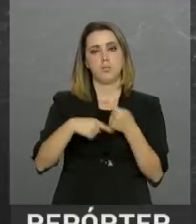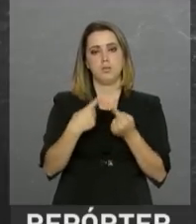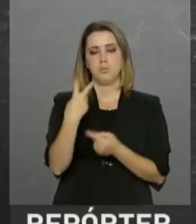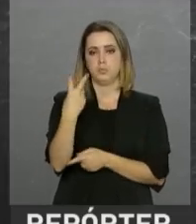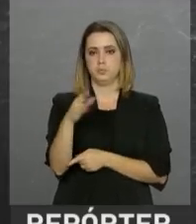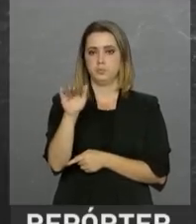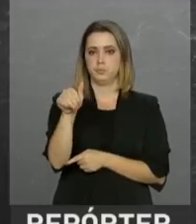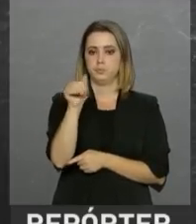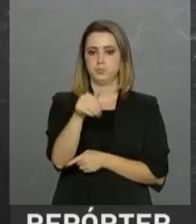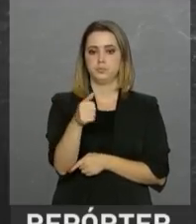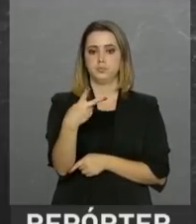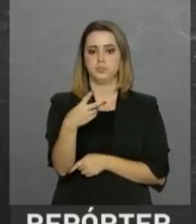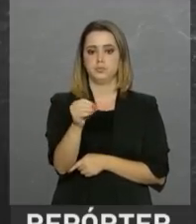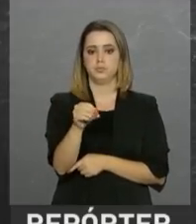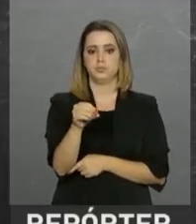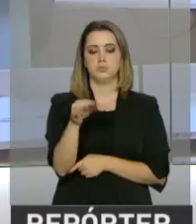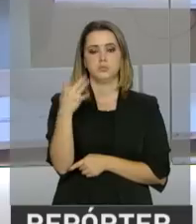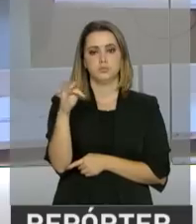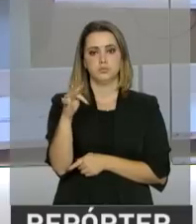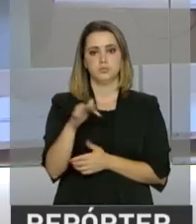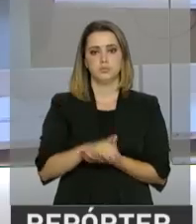divulgada no dia 20 de fevereiro.